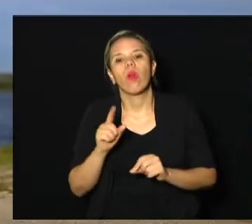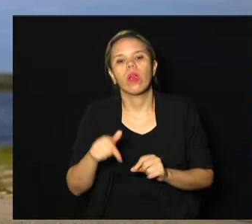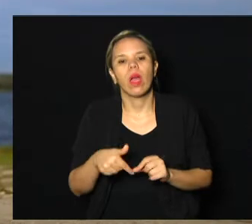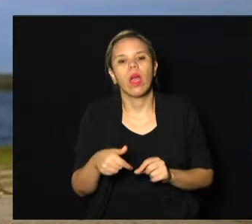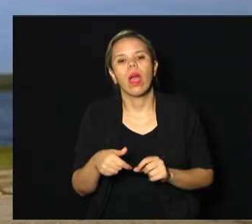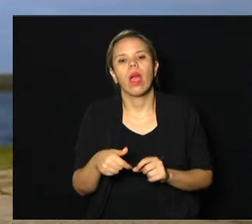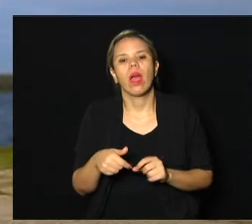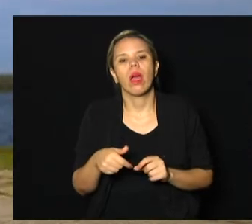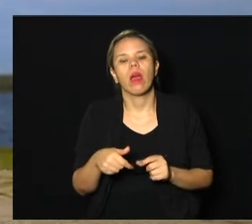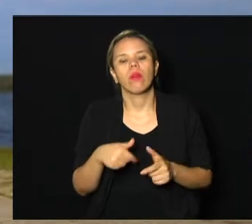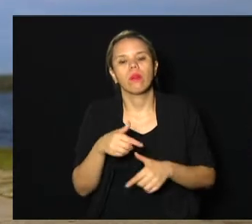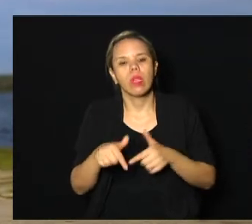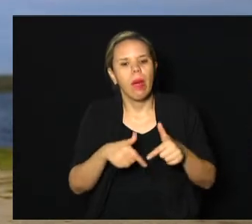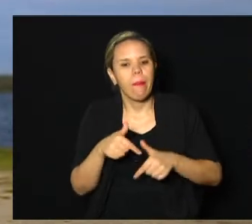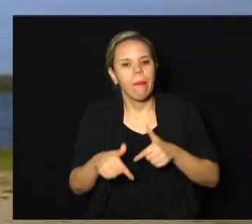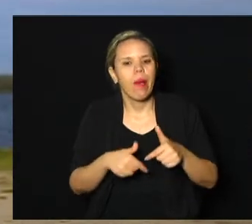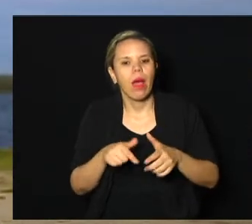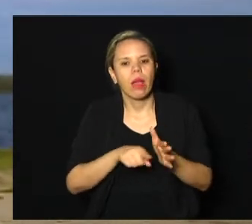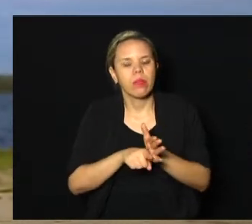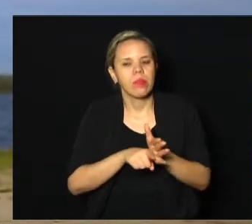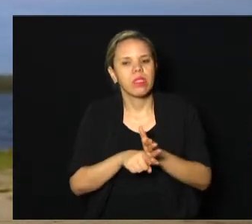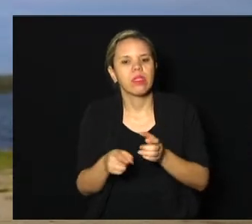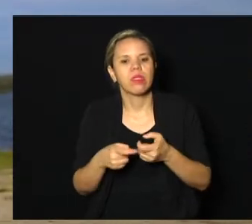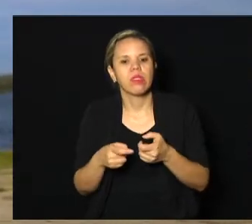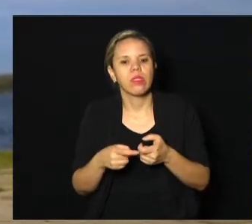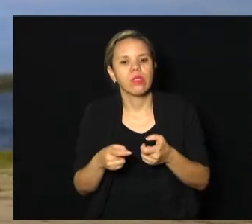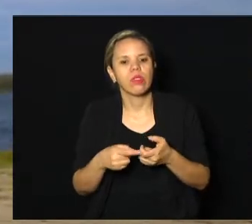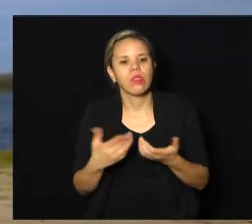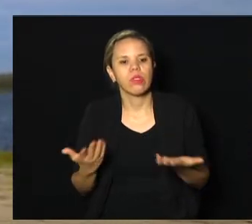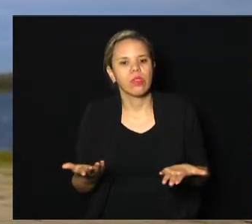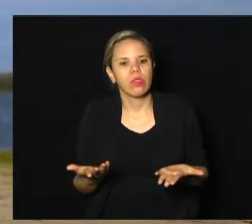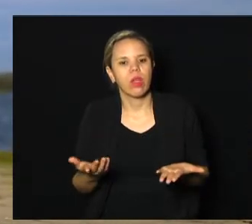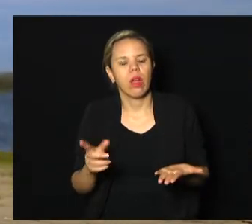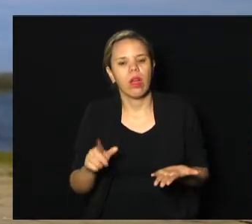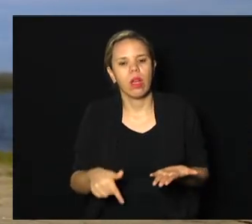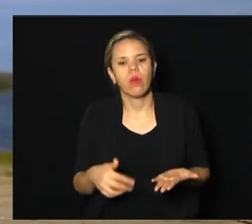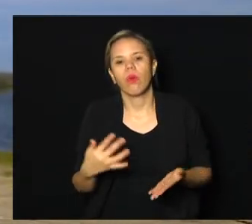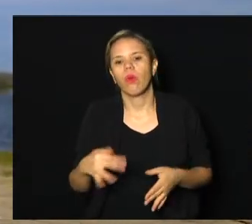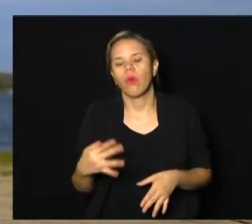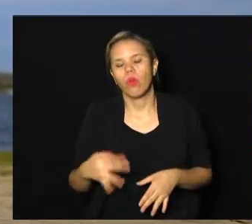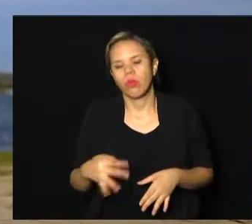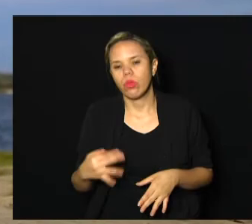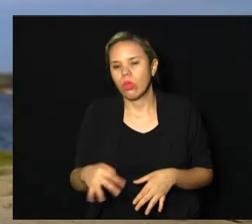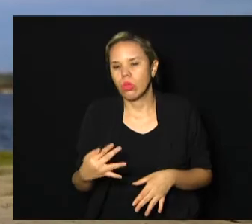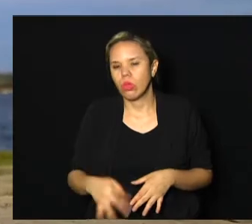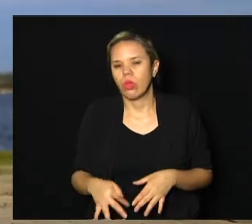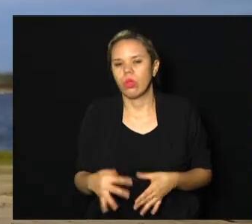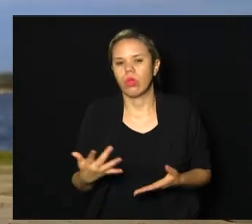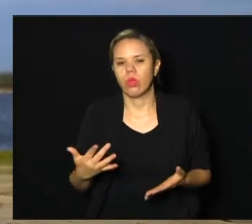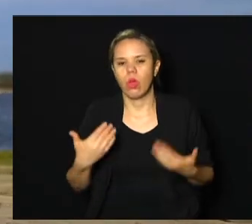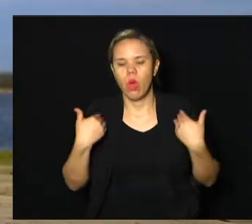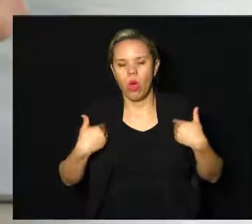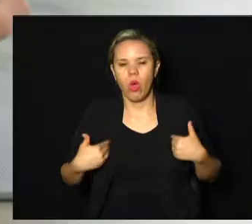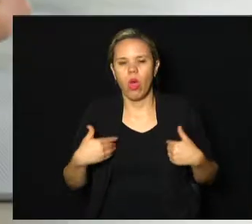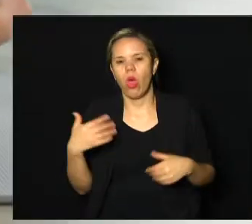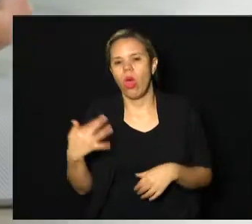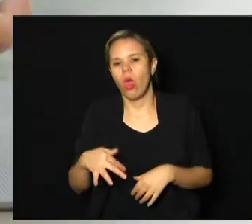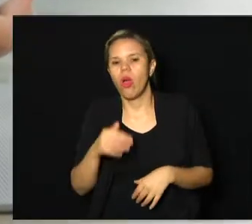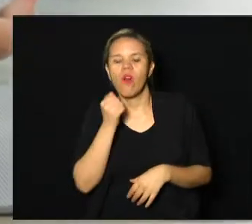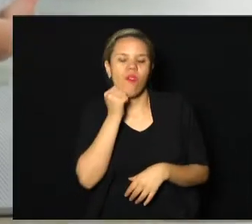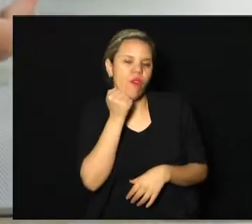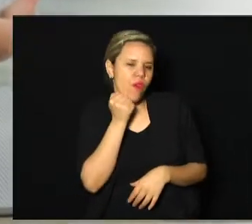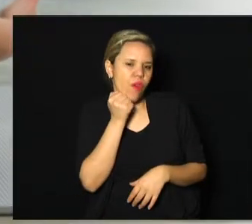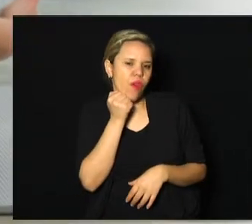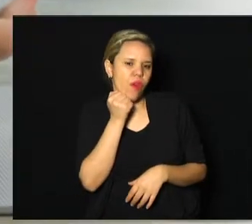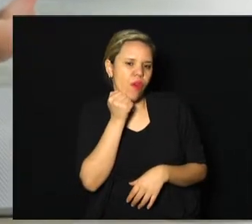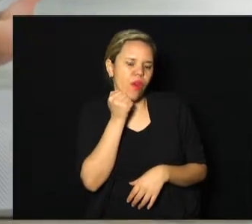medicina hoje um dos grandes gargalos, né, é a lesão osteomuscular, né? Então, assim, as superfícies